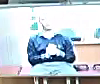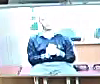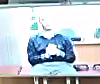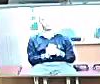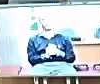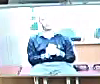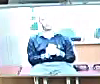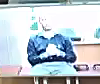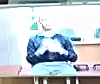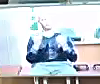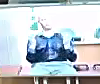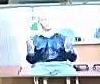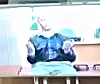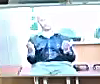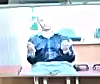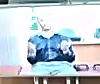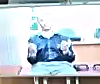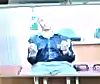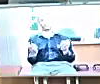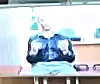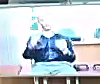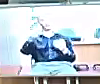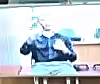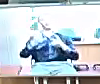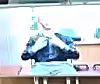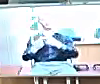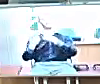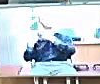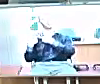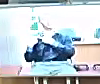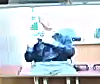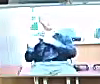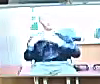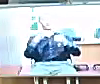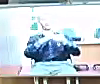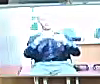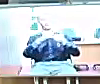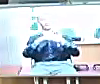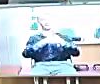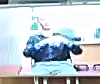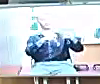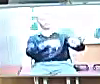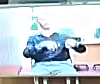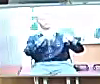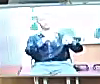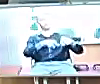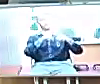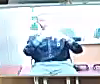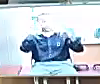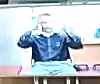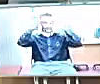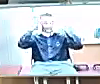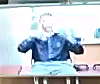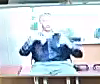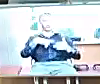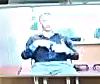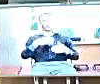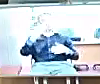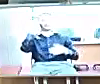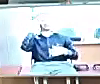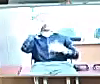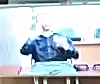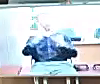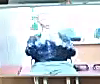bom é essa é uma responsabilidade da secretaria de fazenda mas a gente acompanha algumas coisas a gente faz